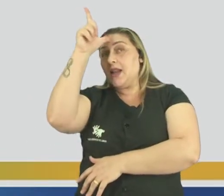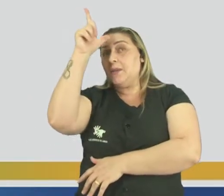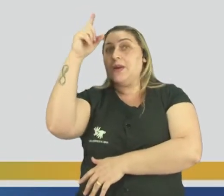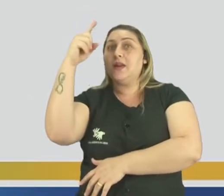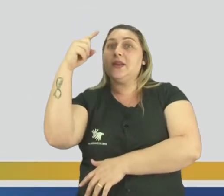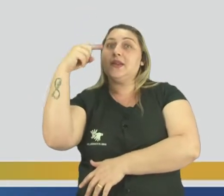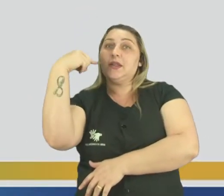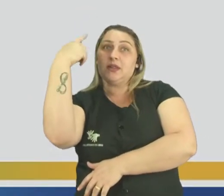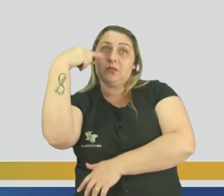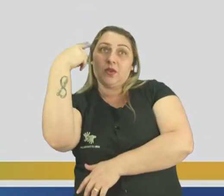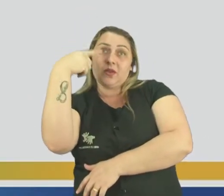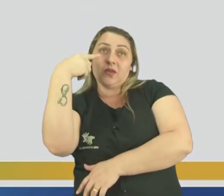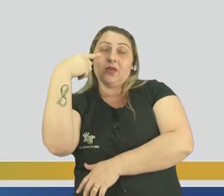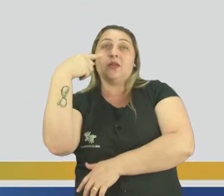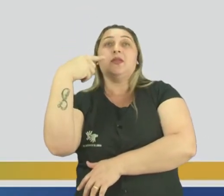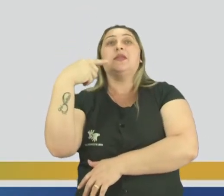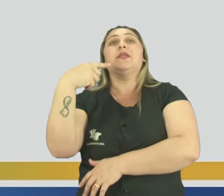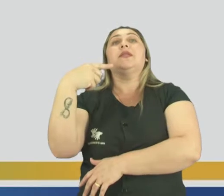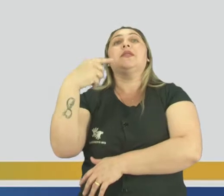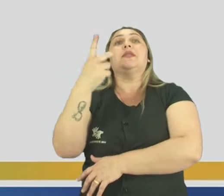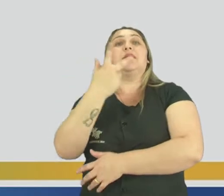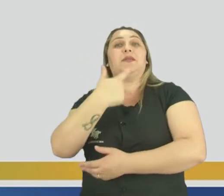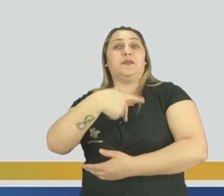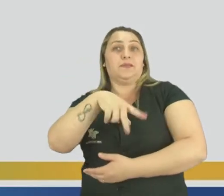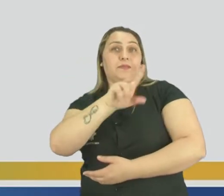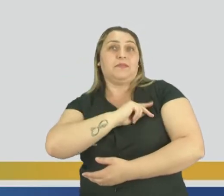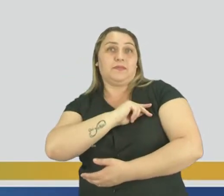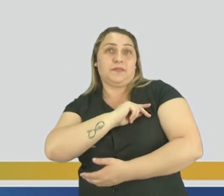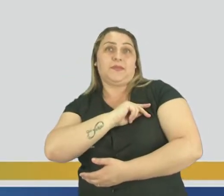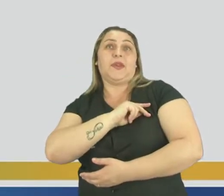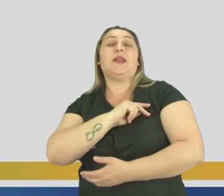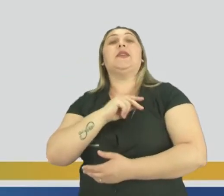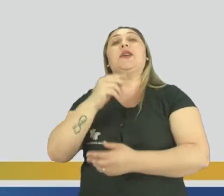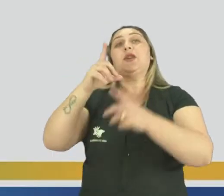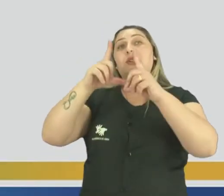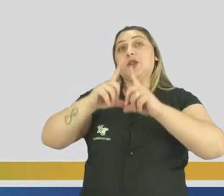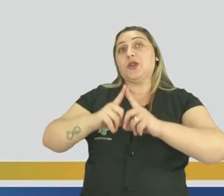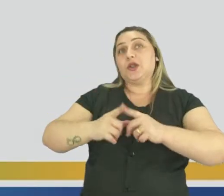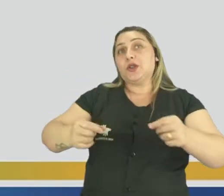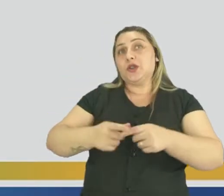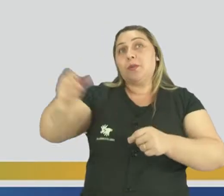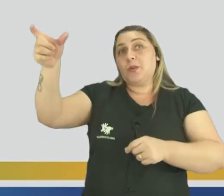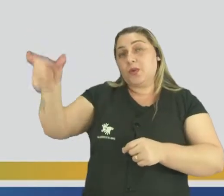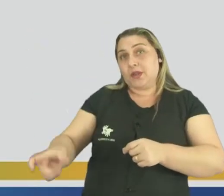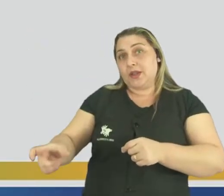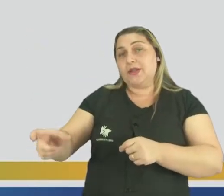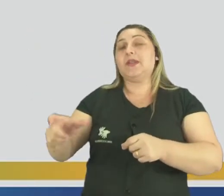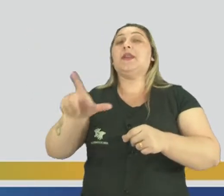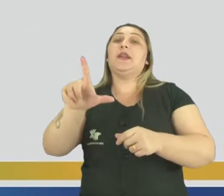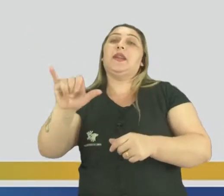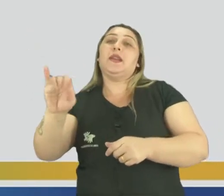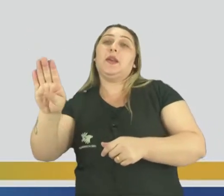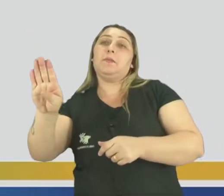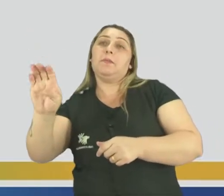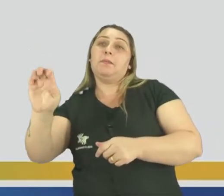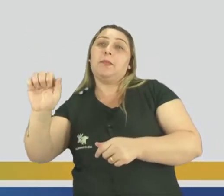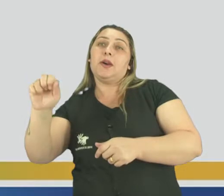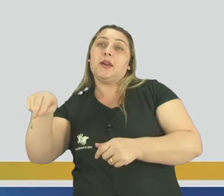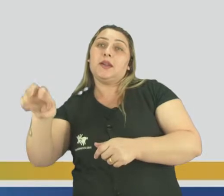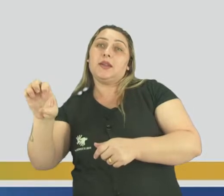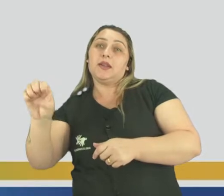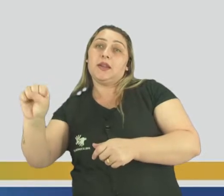espanhóis, etc. E asiáticos, libaneses e japoneses, né? Entre outros, ok?